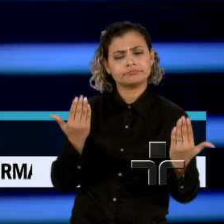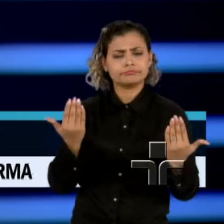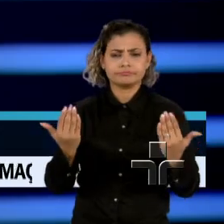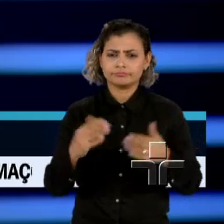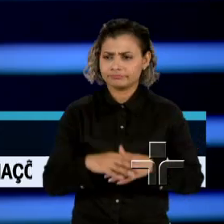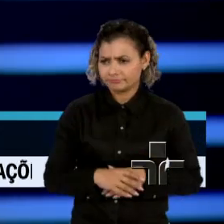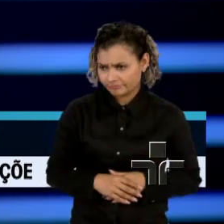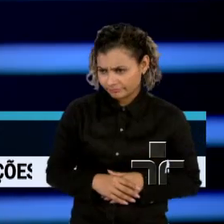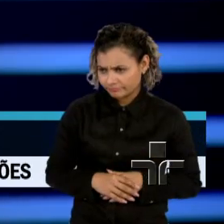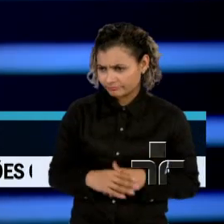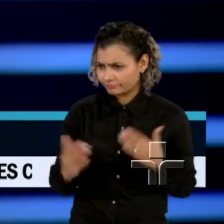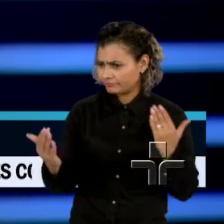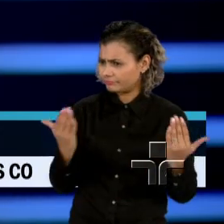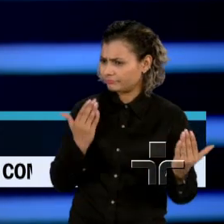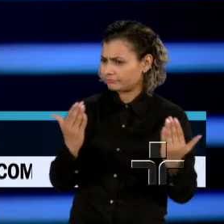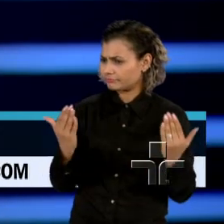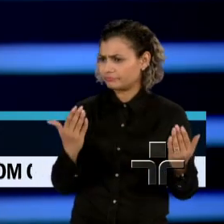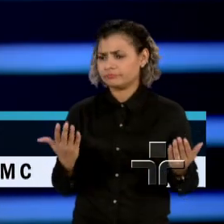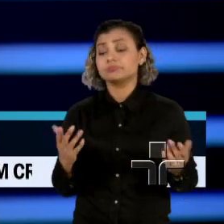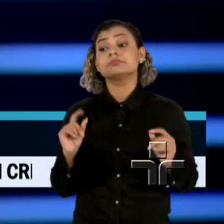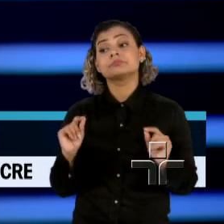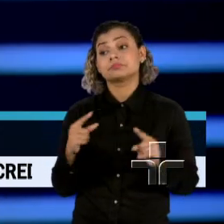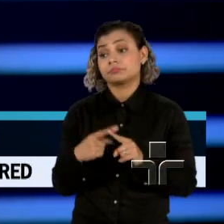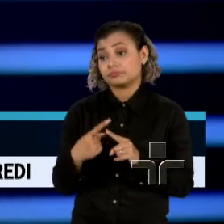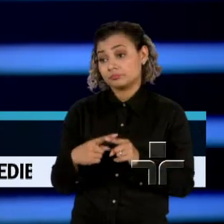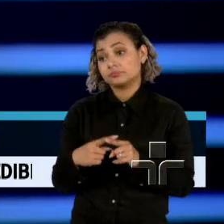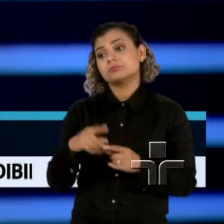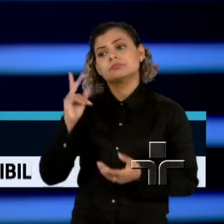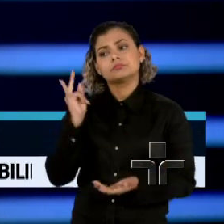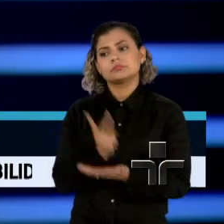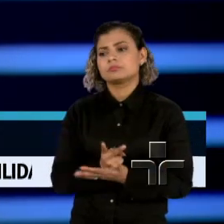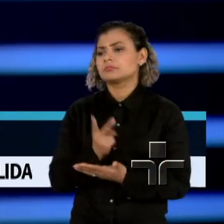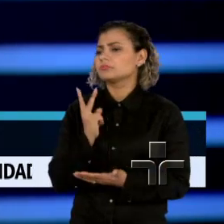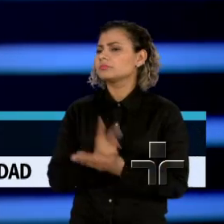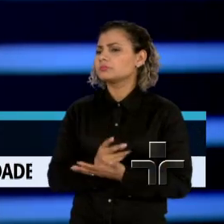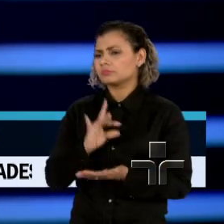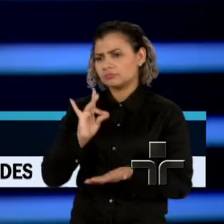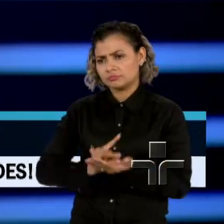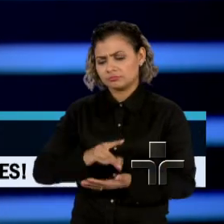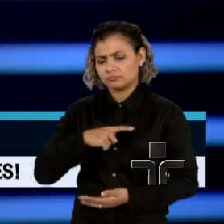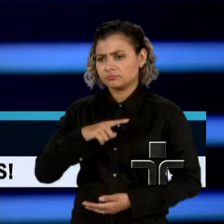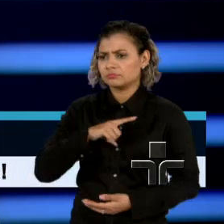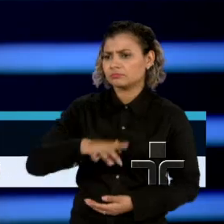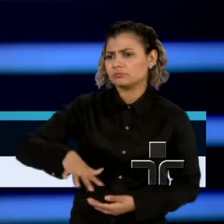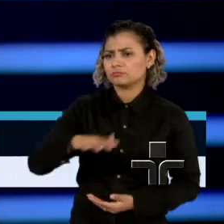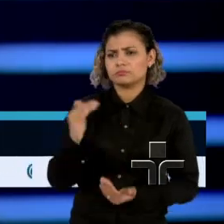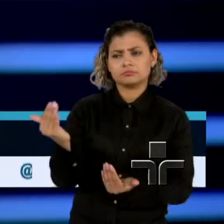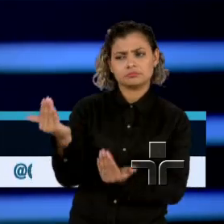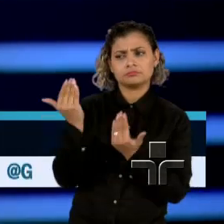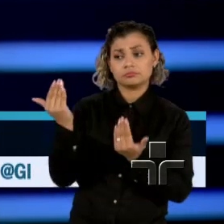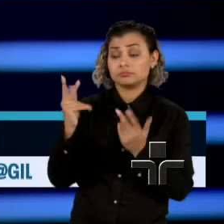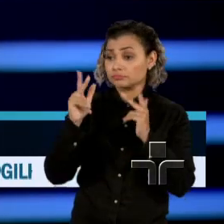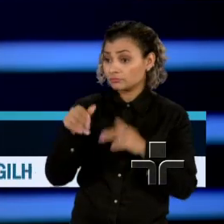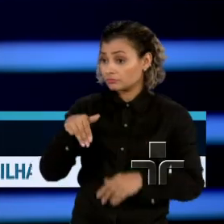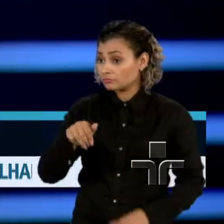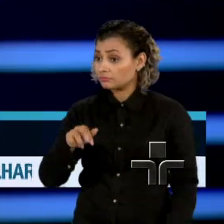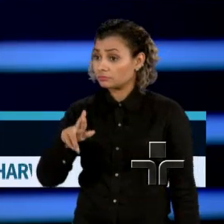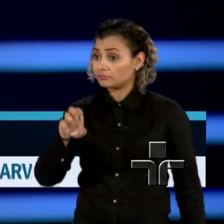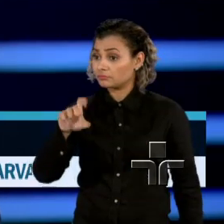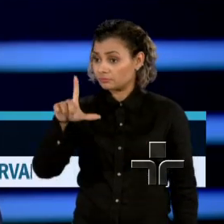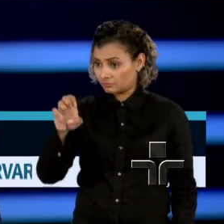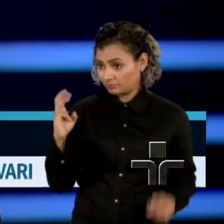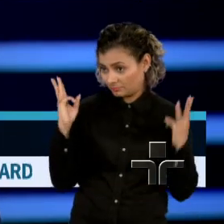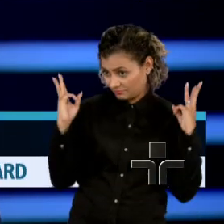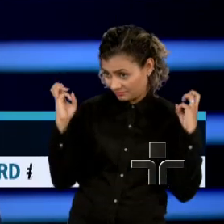Essa simetria do ponto de vista de ritmo sempre gera algum tipo de suspeita. Por exemplo, a questão da Marielle, que estava comentando,